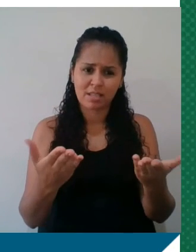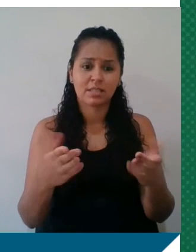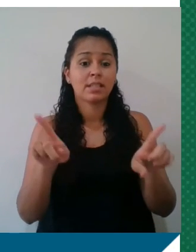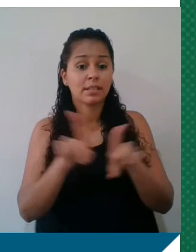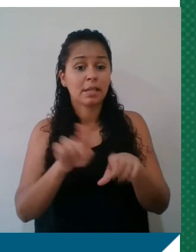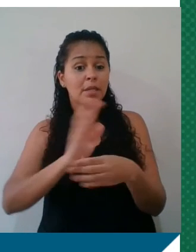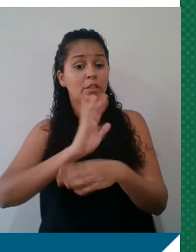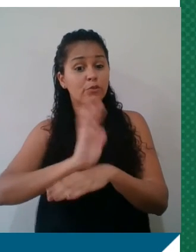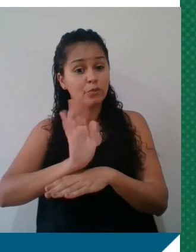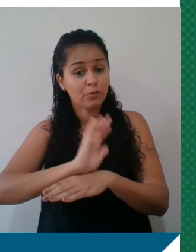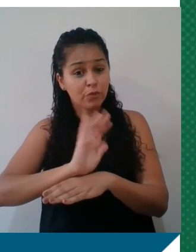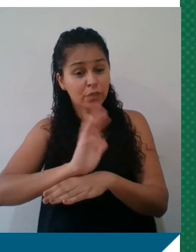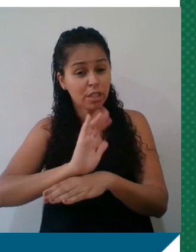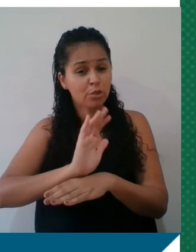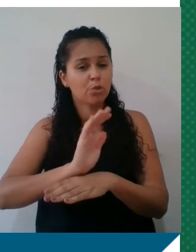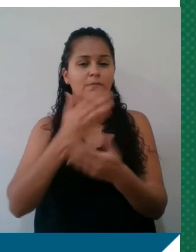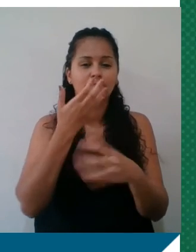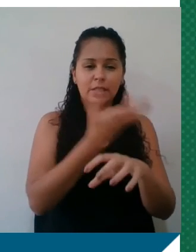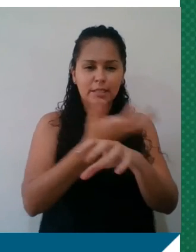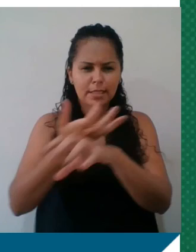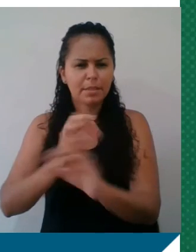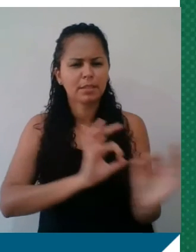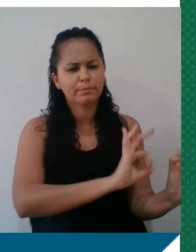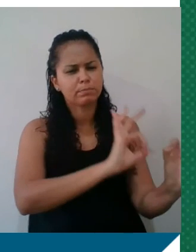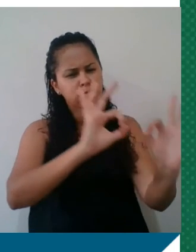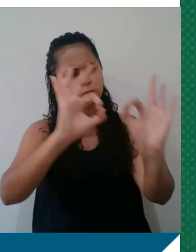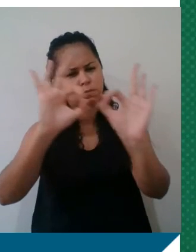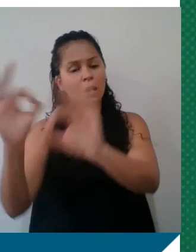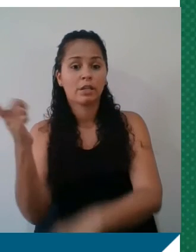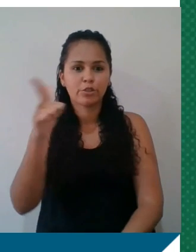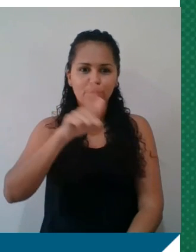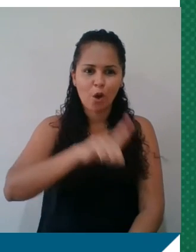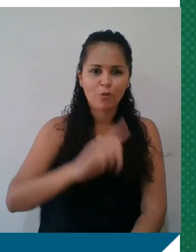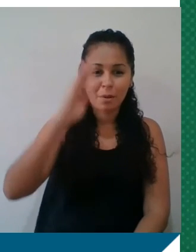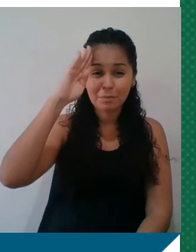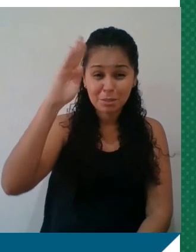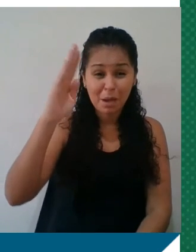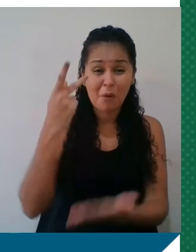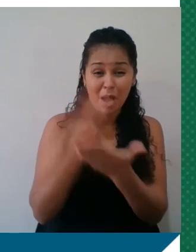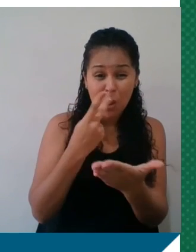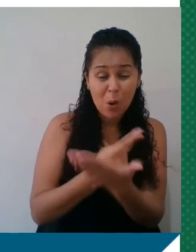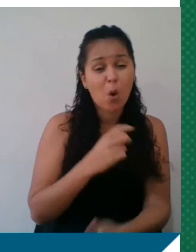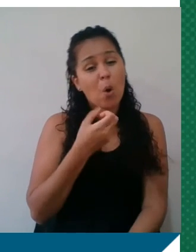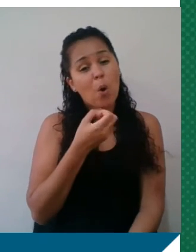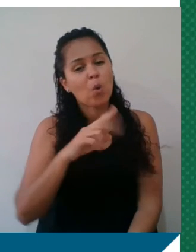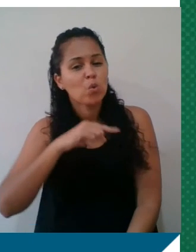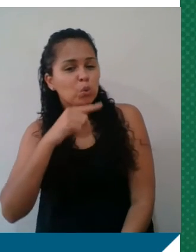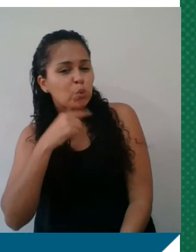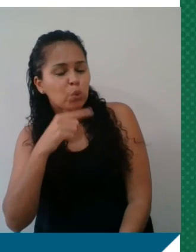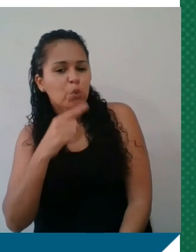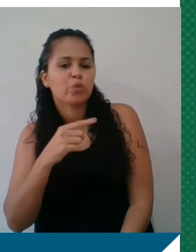vídeos anteriores das matérias, né? Principalmente daquelas que você teve dificuldade e daquelas questões que você errou. Perfeito?